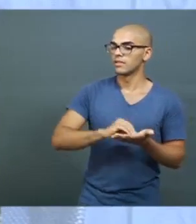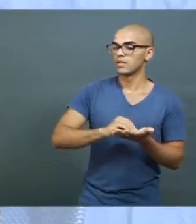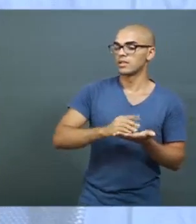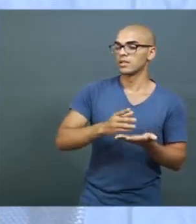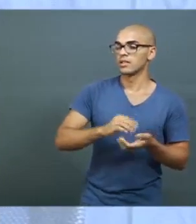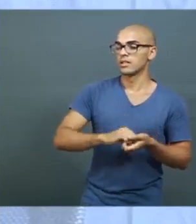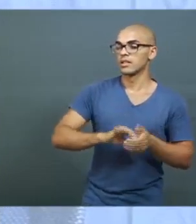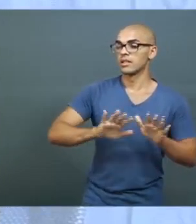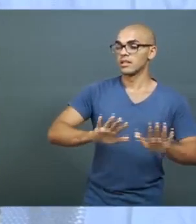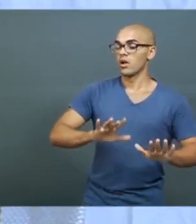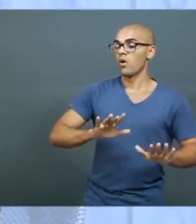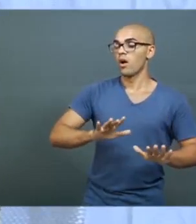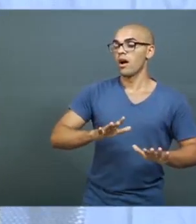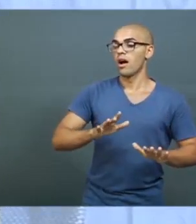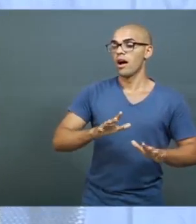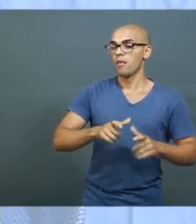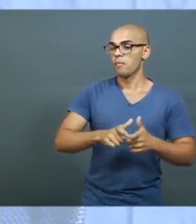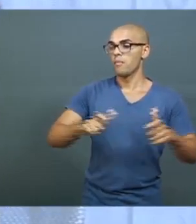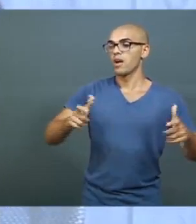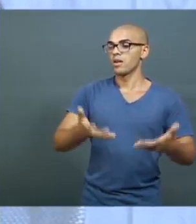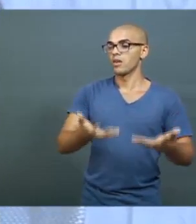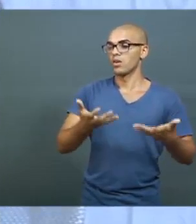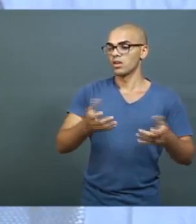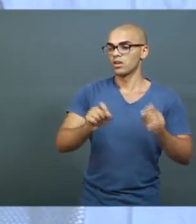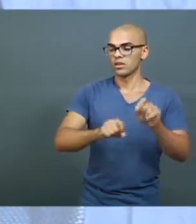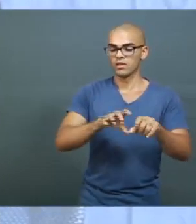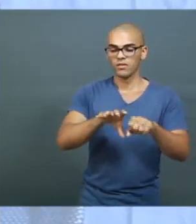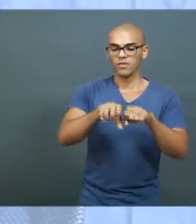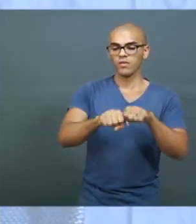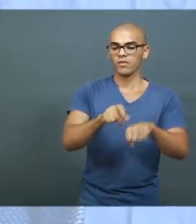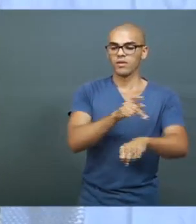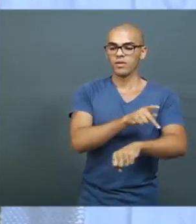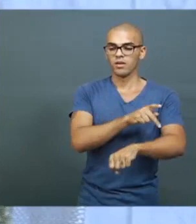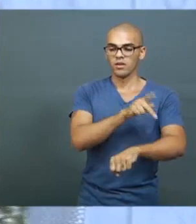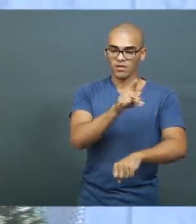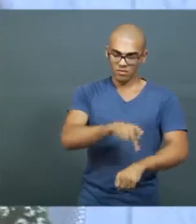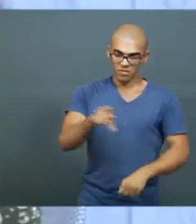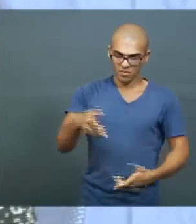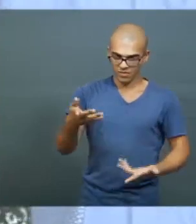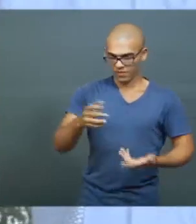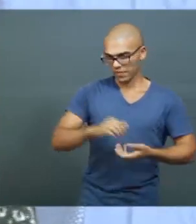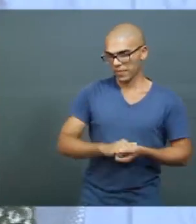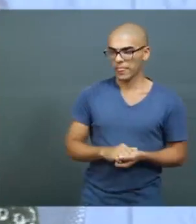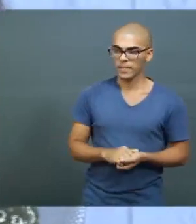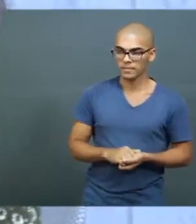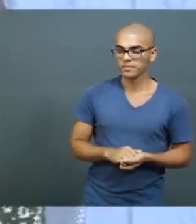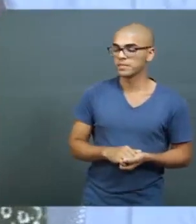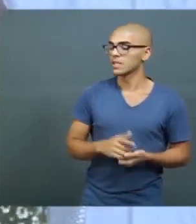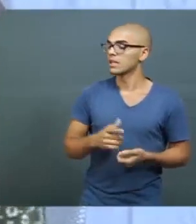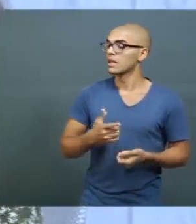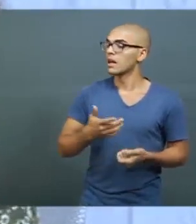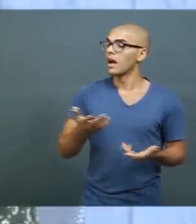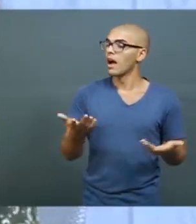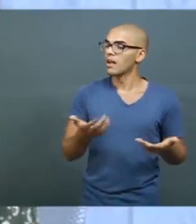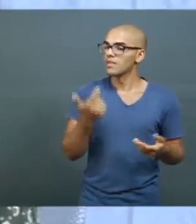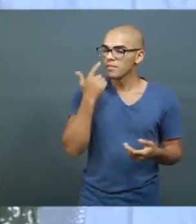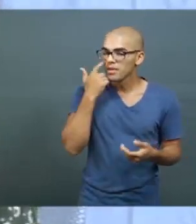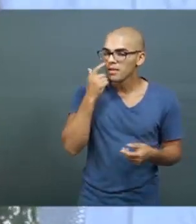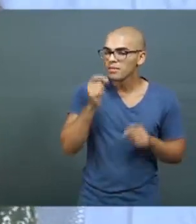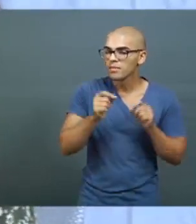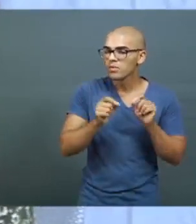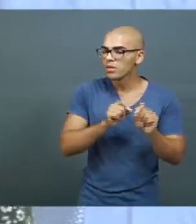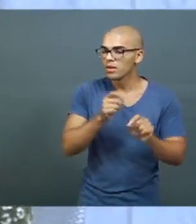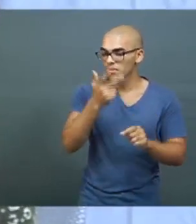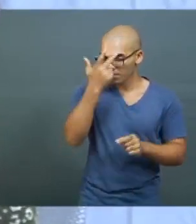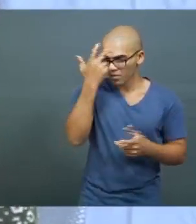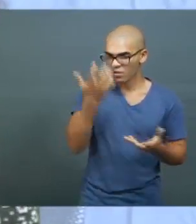o que a maioria procura. A gente tem uma certa fixação dessas pessoas aqui, principalmente por causa da pós-graduação.